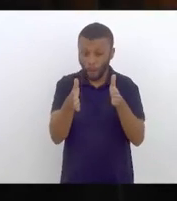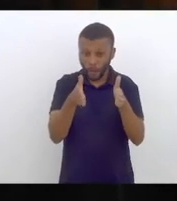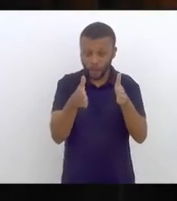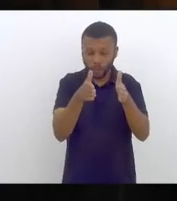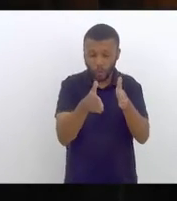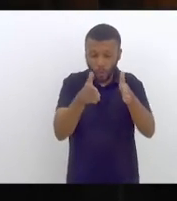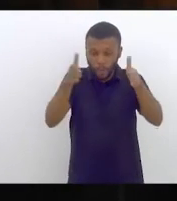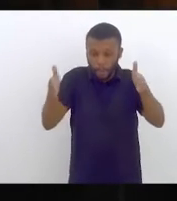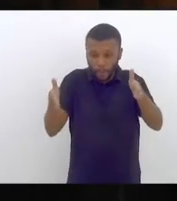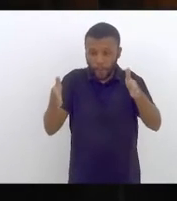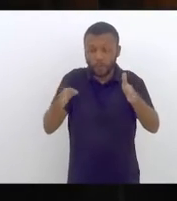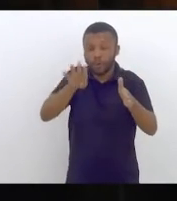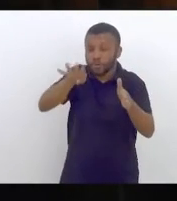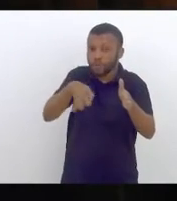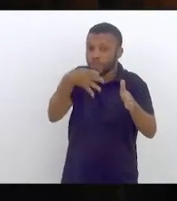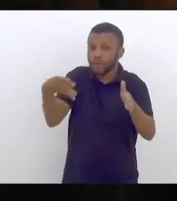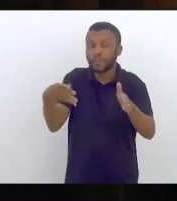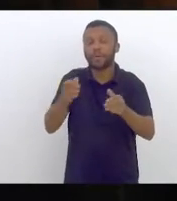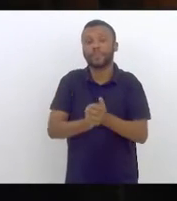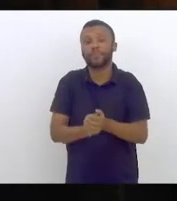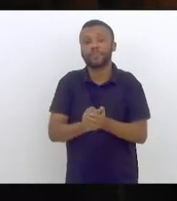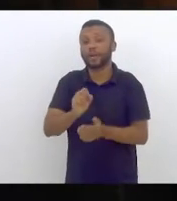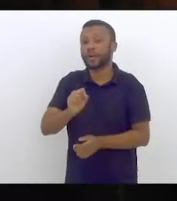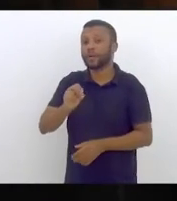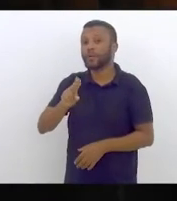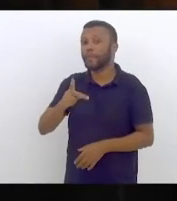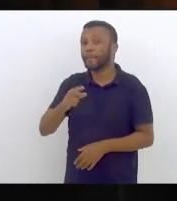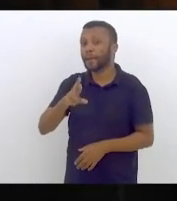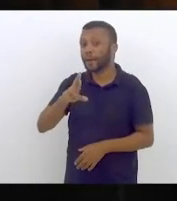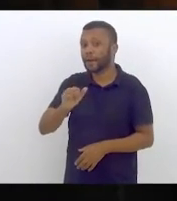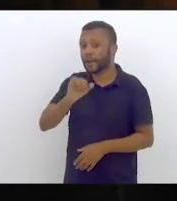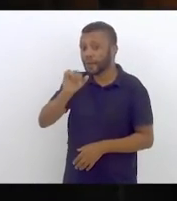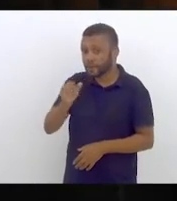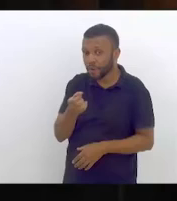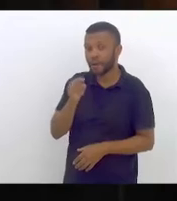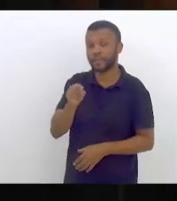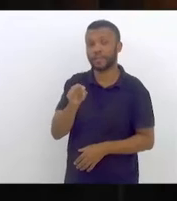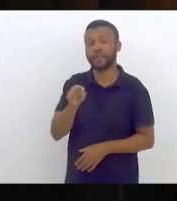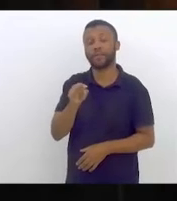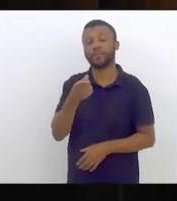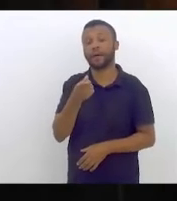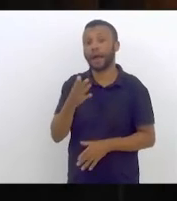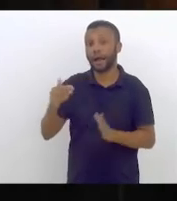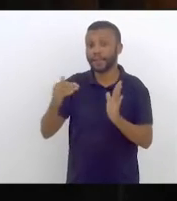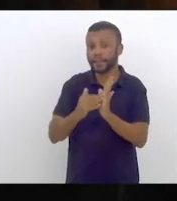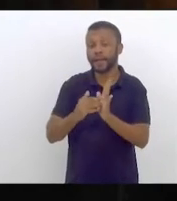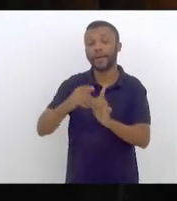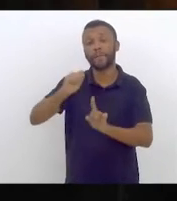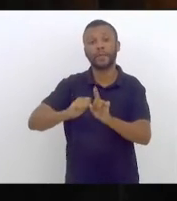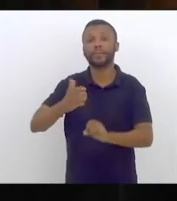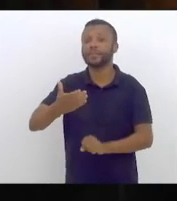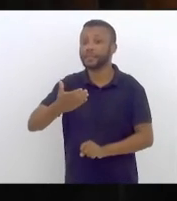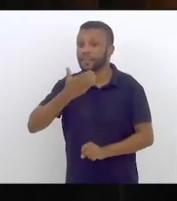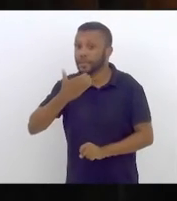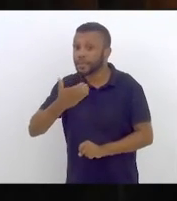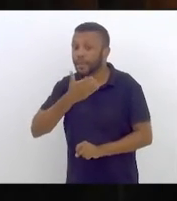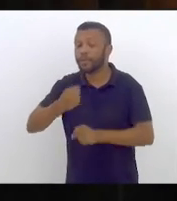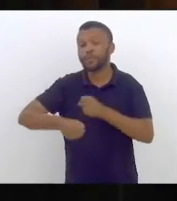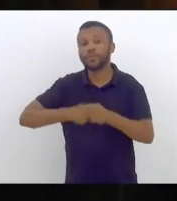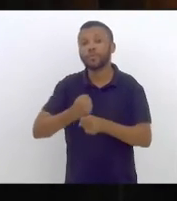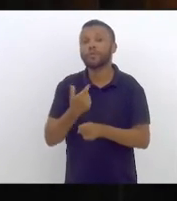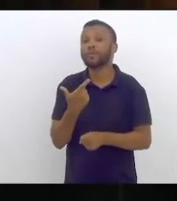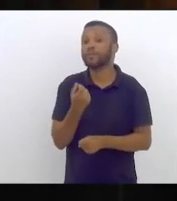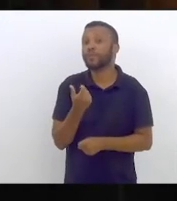do SuperRJ até dezembro de 2023, visto que o